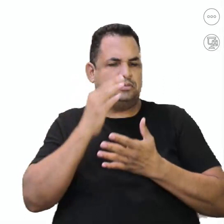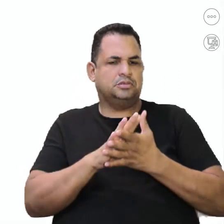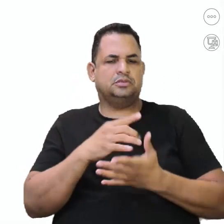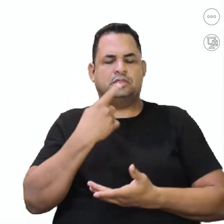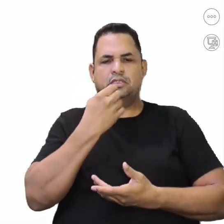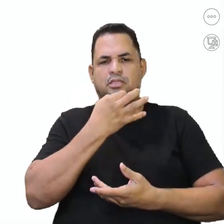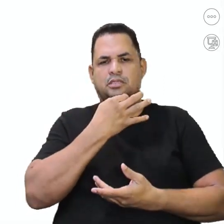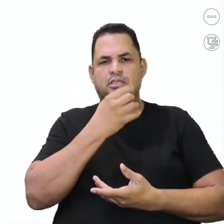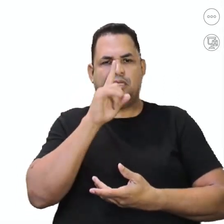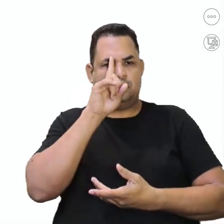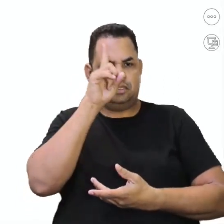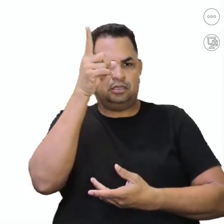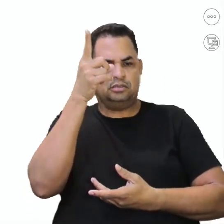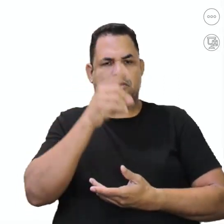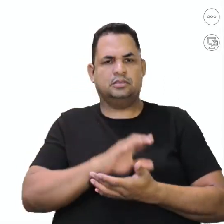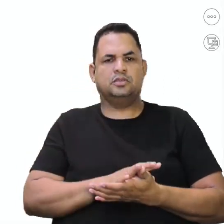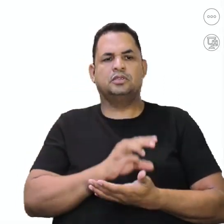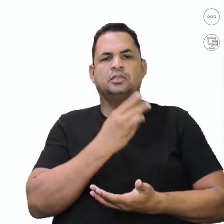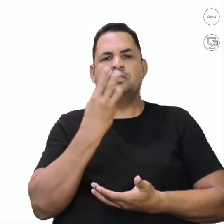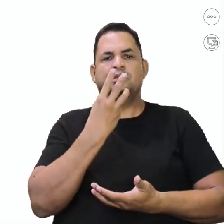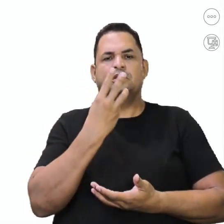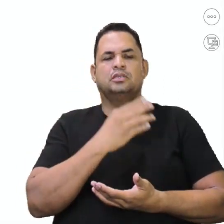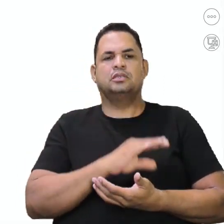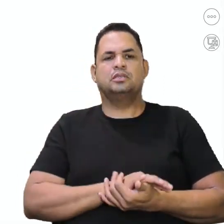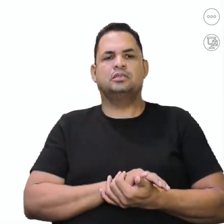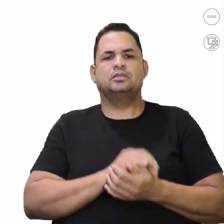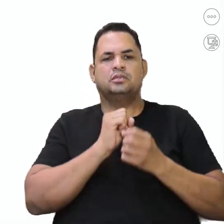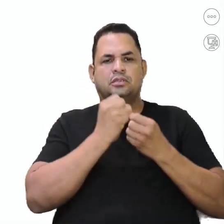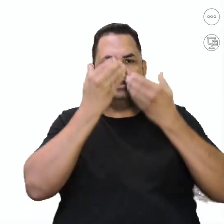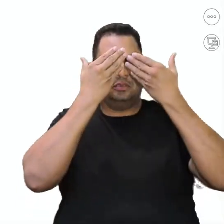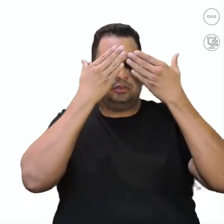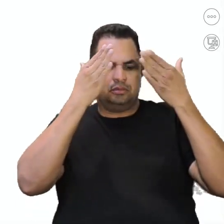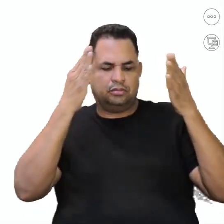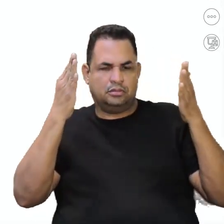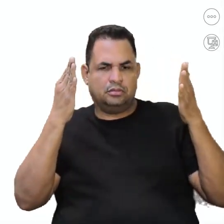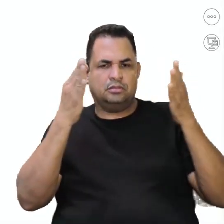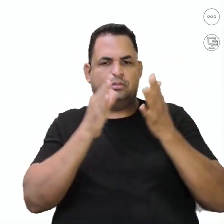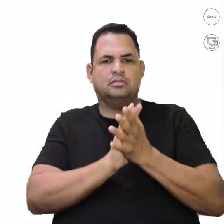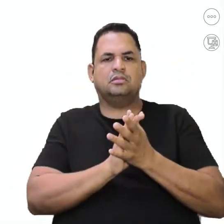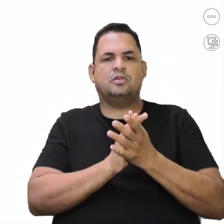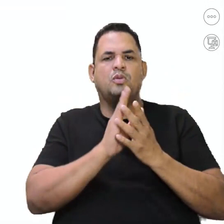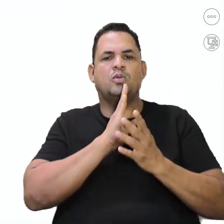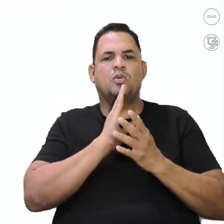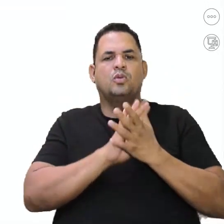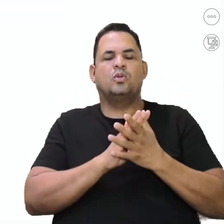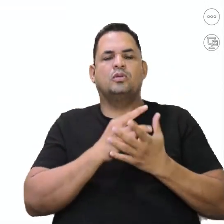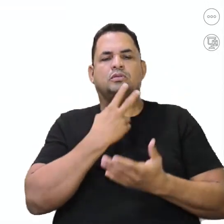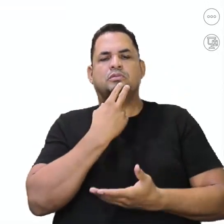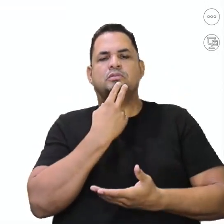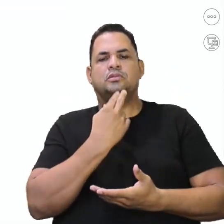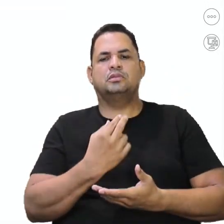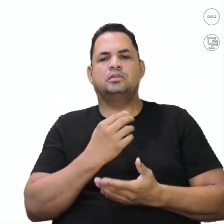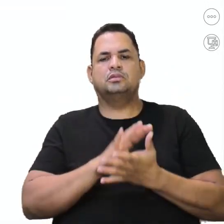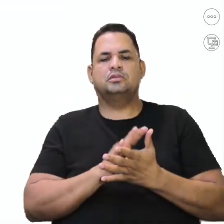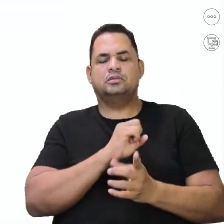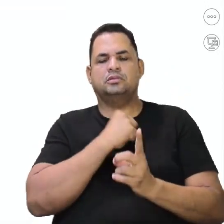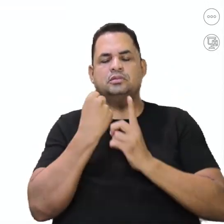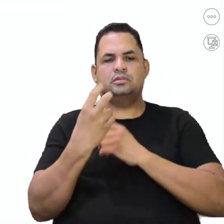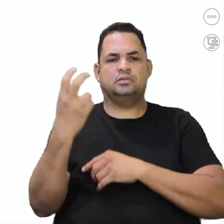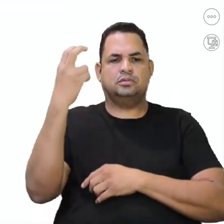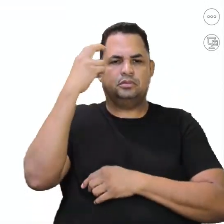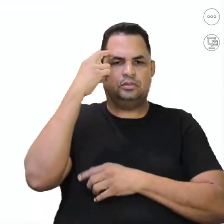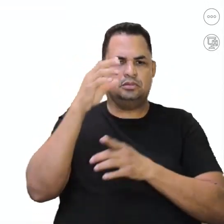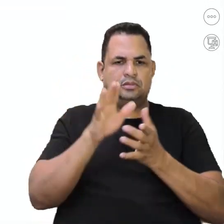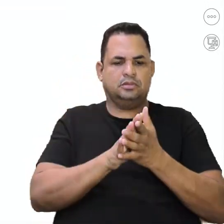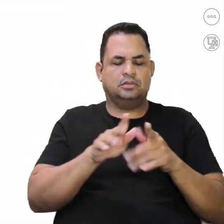de ideias. Certo? Na número 3 temos ampliar o conhecimento linguístico e sociocultural,